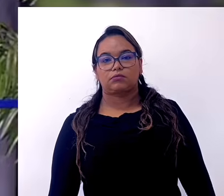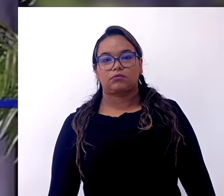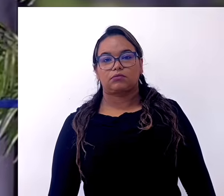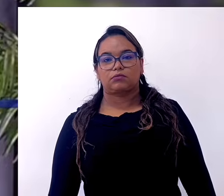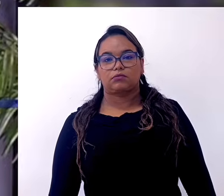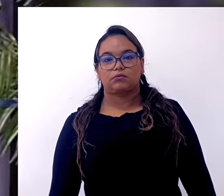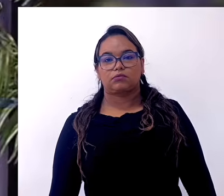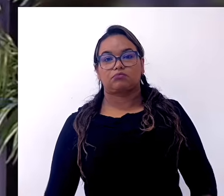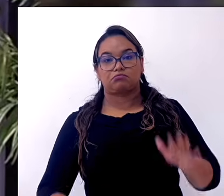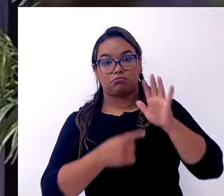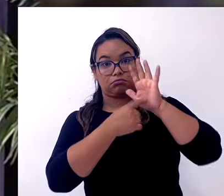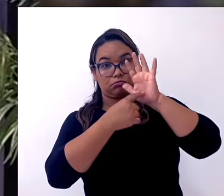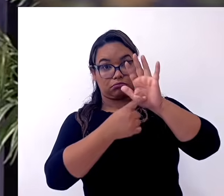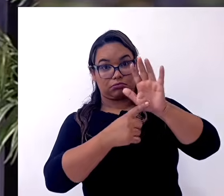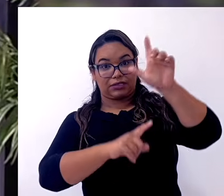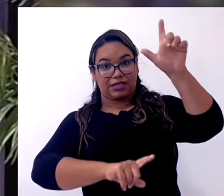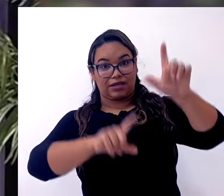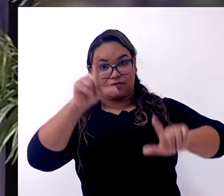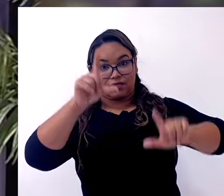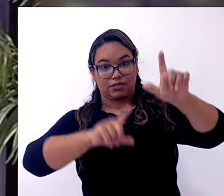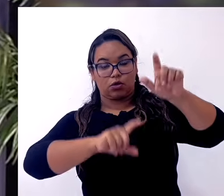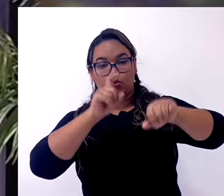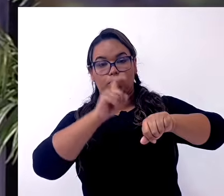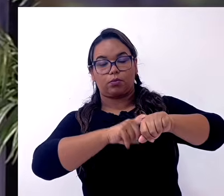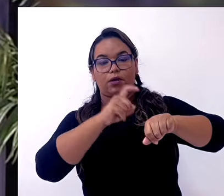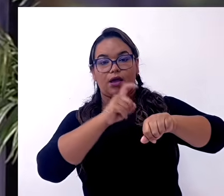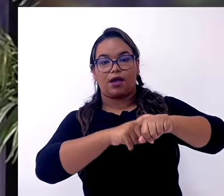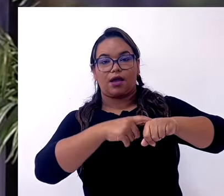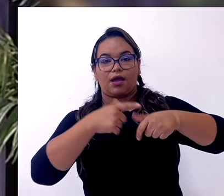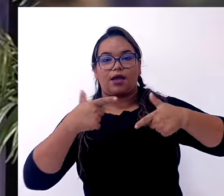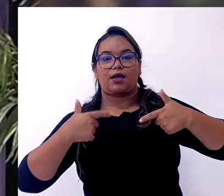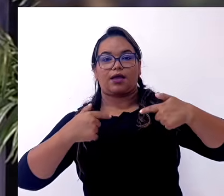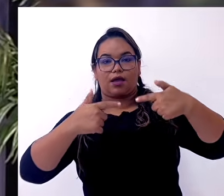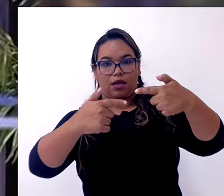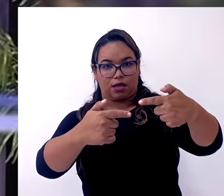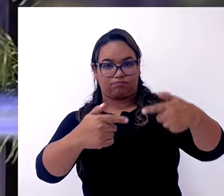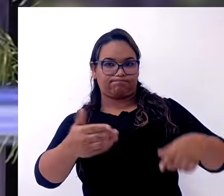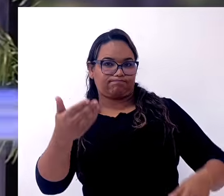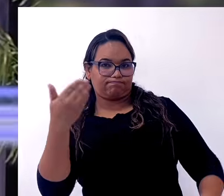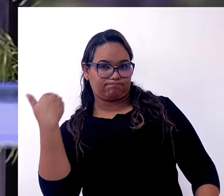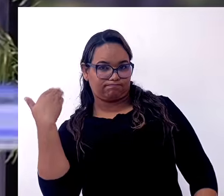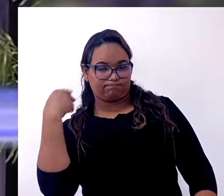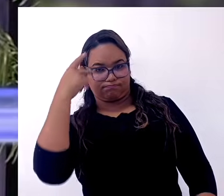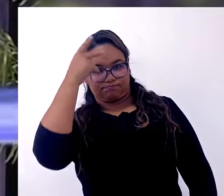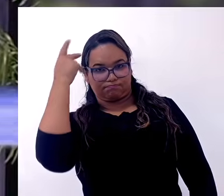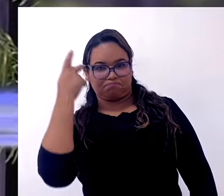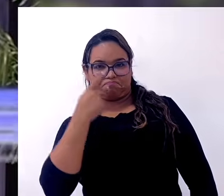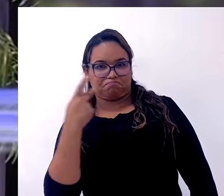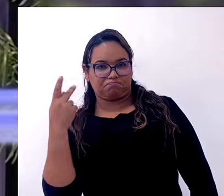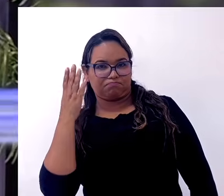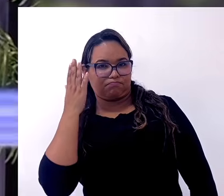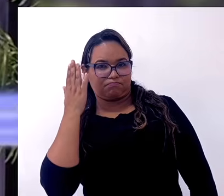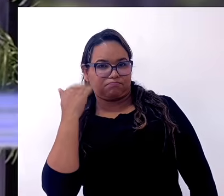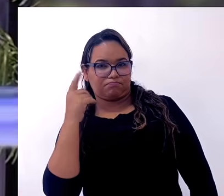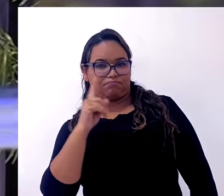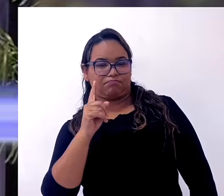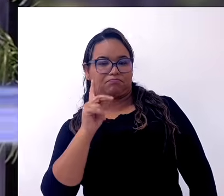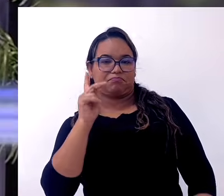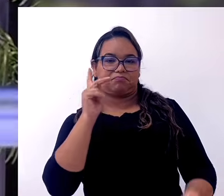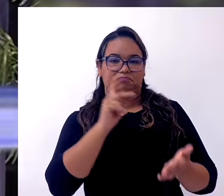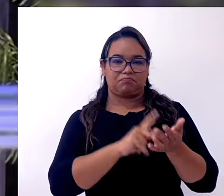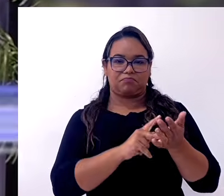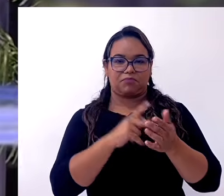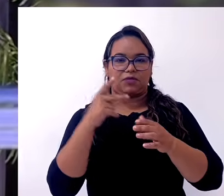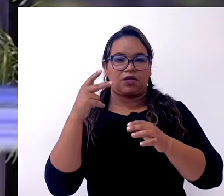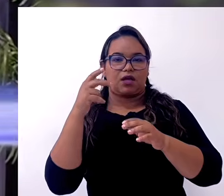Isso quer dizer que essa fita pode ter sido gravada antes da guerra? Porque se eles eram iniciados, eles saberiam muito